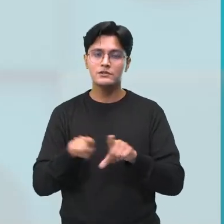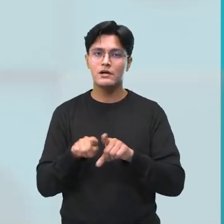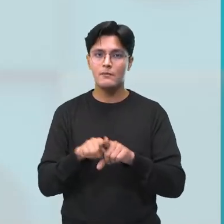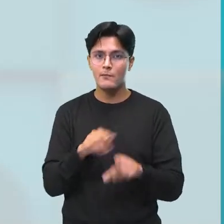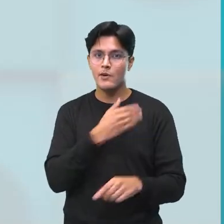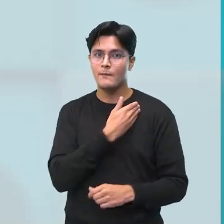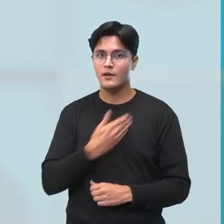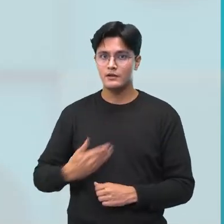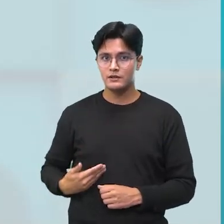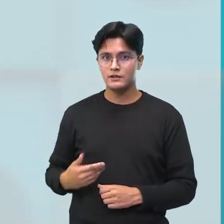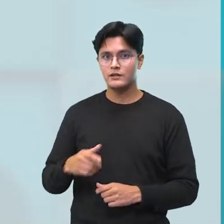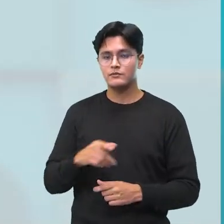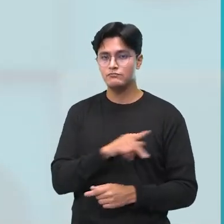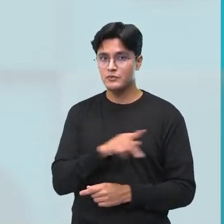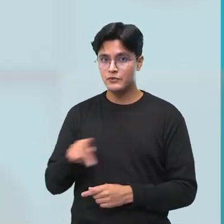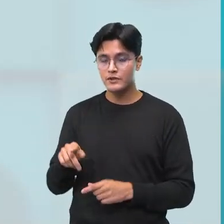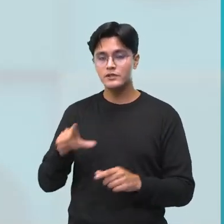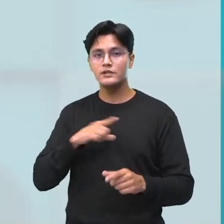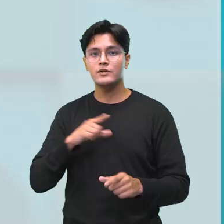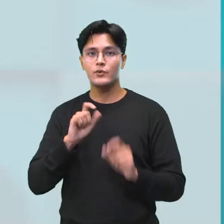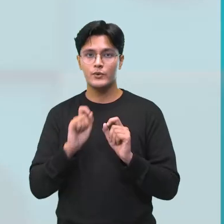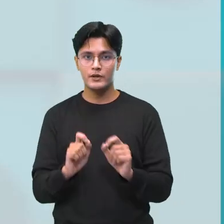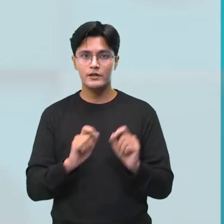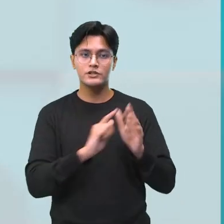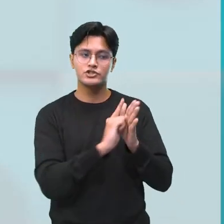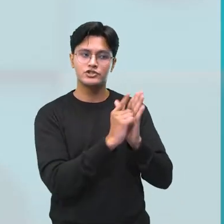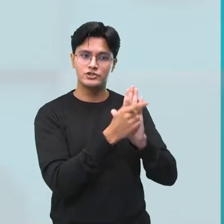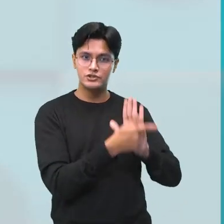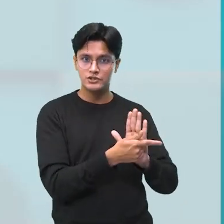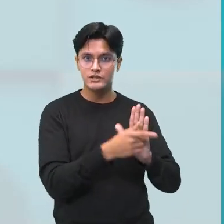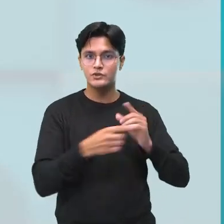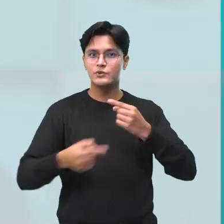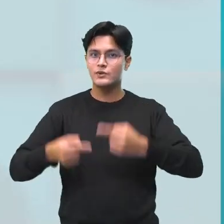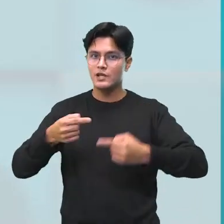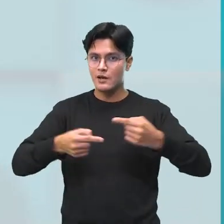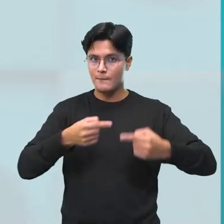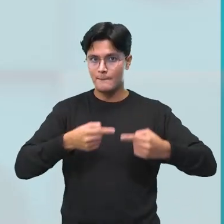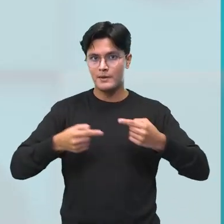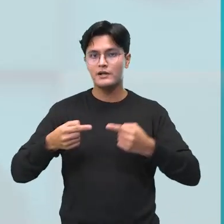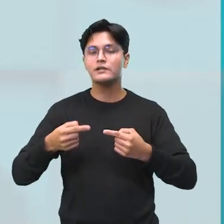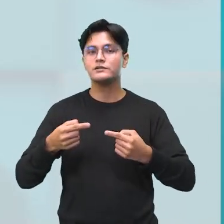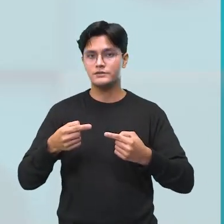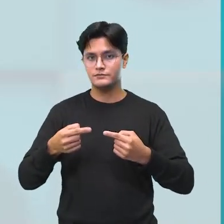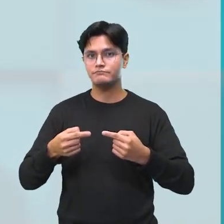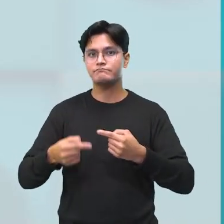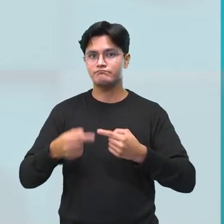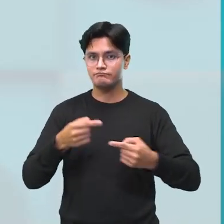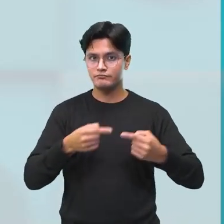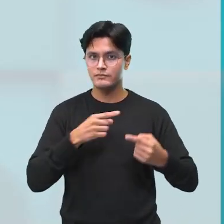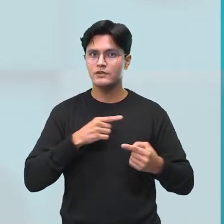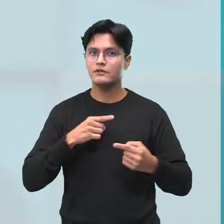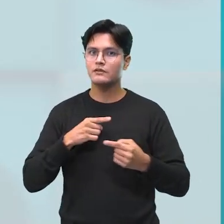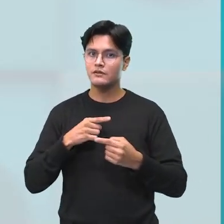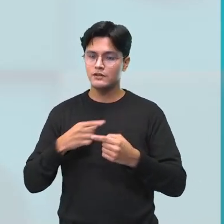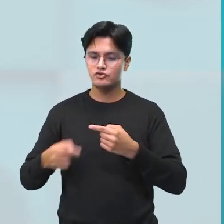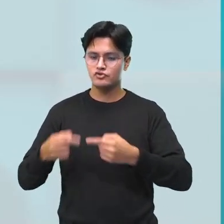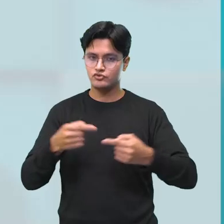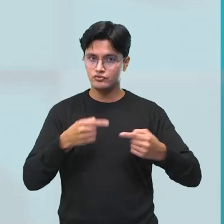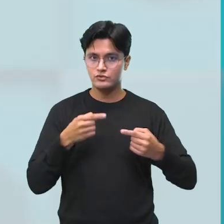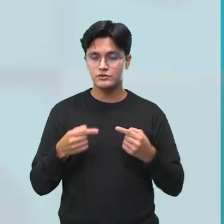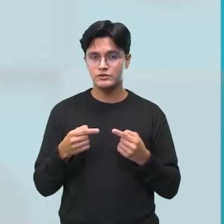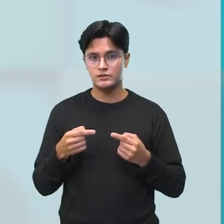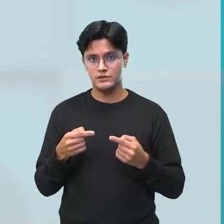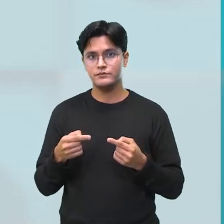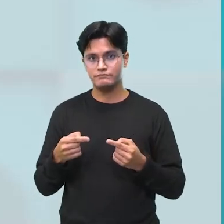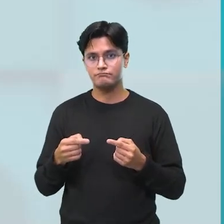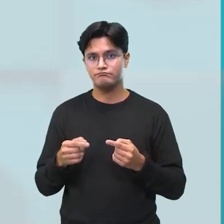presidenciais, elas trazem, né, esse gênero oral para discussão aí nessa época, né,